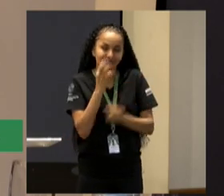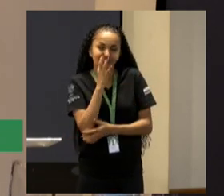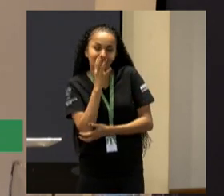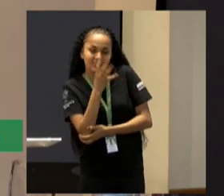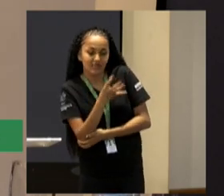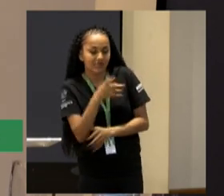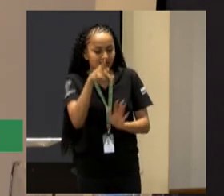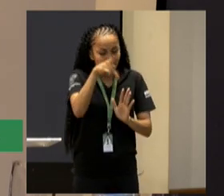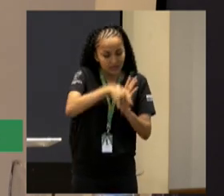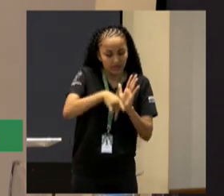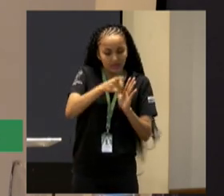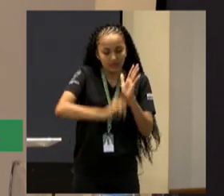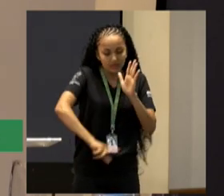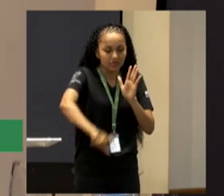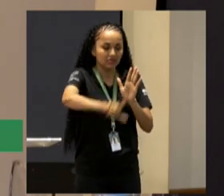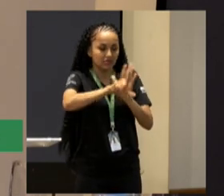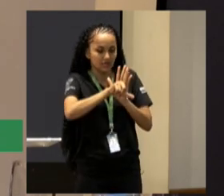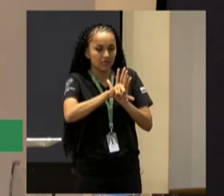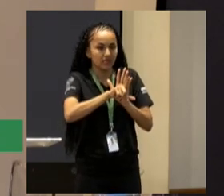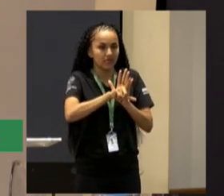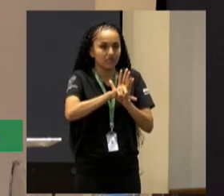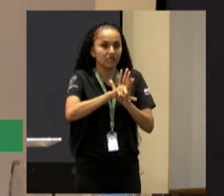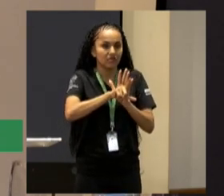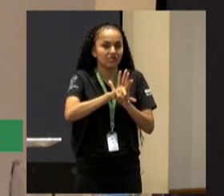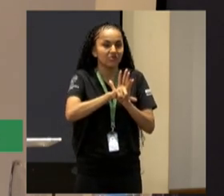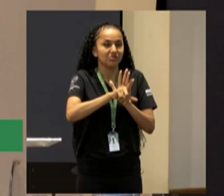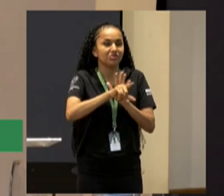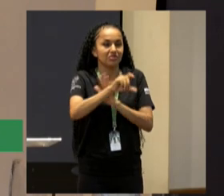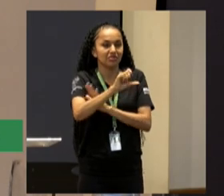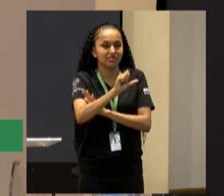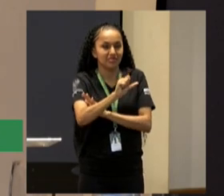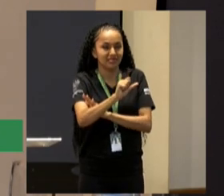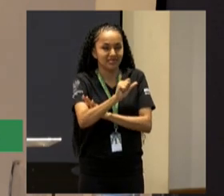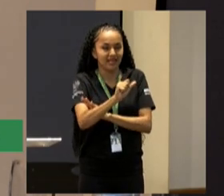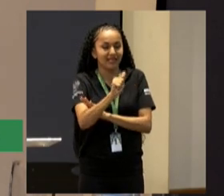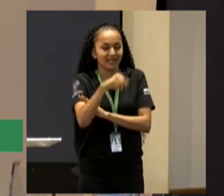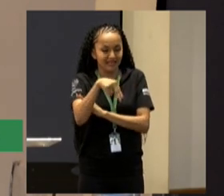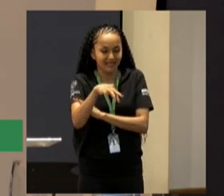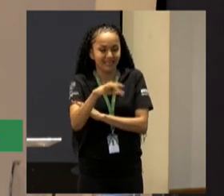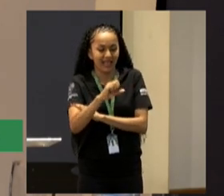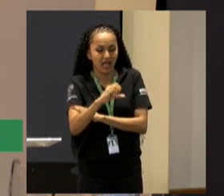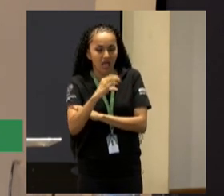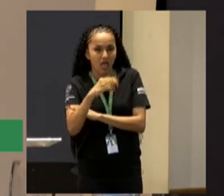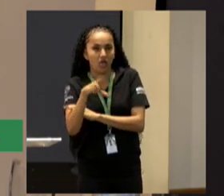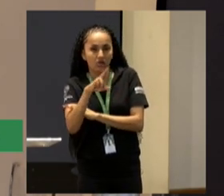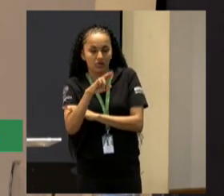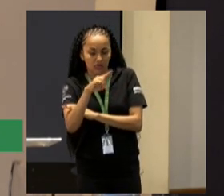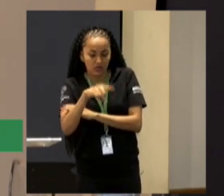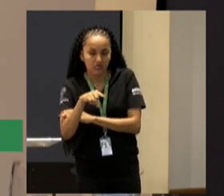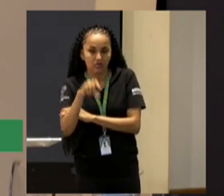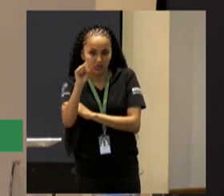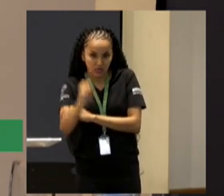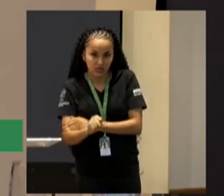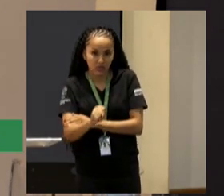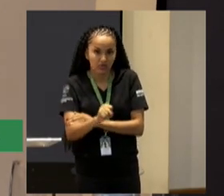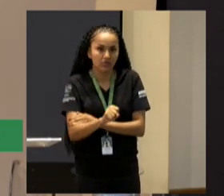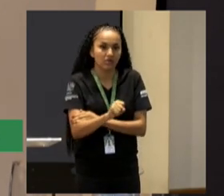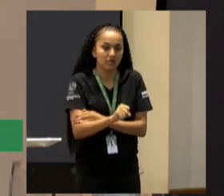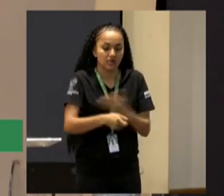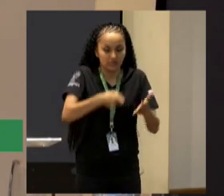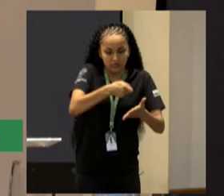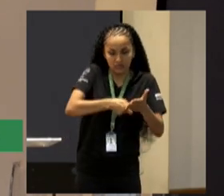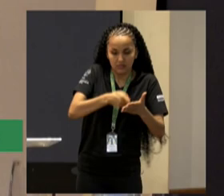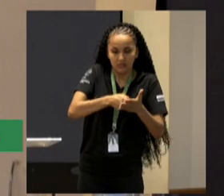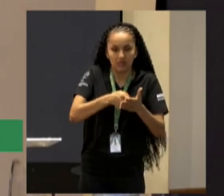inspirados no projeto de lei de Santa Cruz do Sul, no Rio Grande do Sul, sustentaram e contestaram o argumento